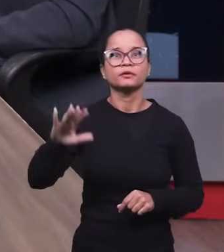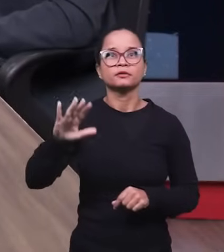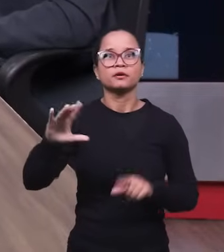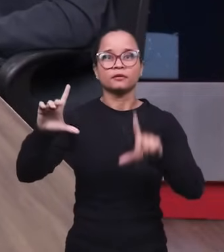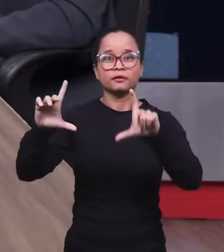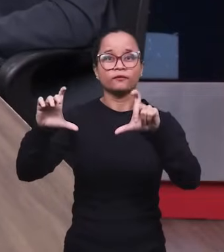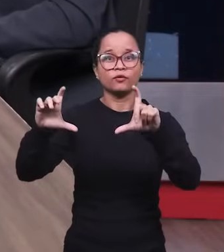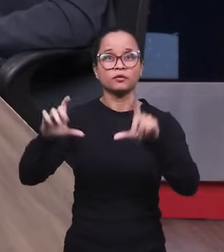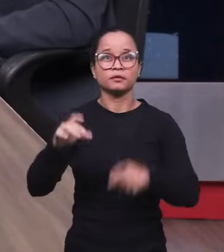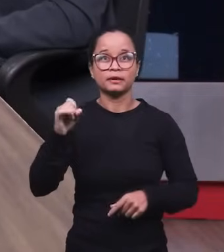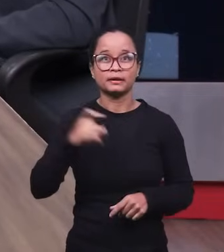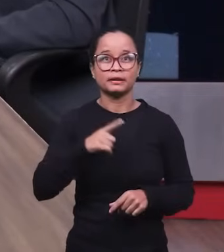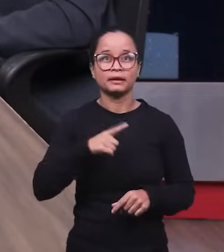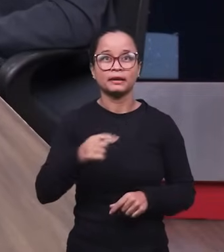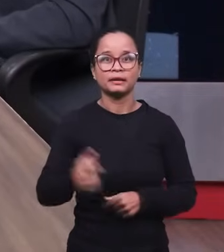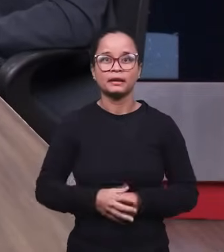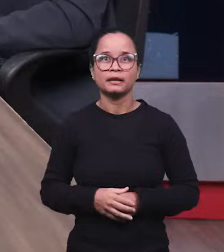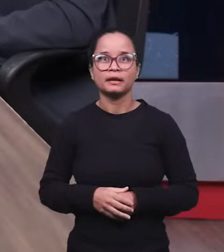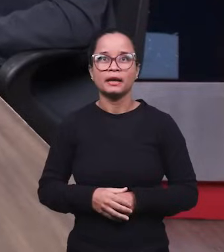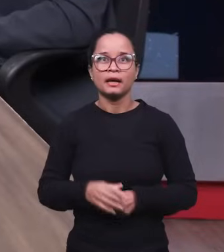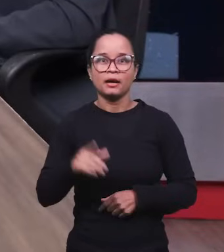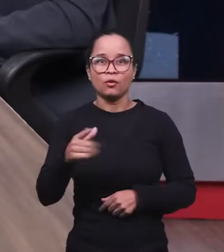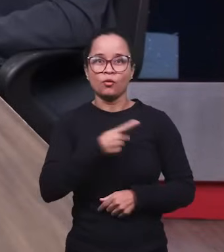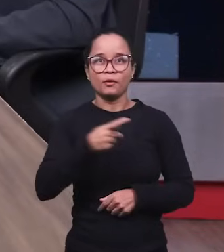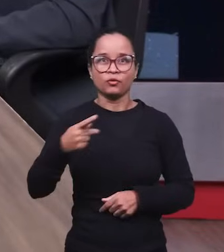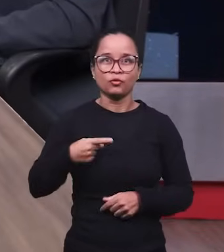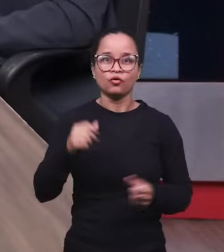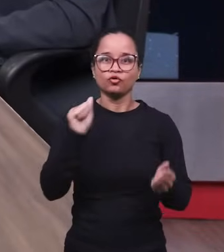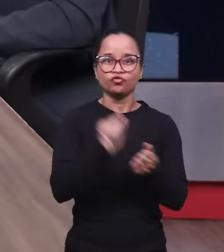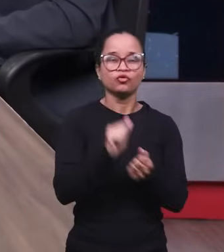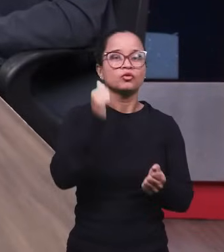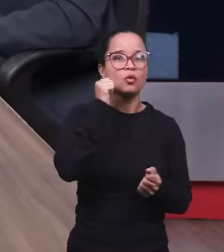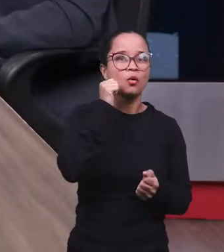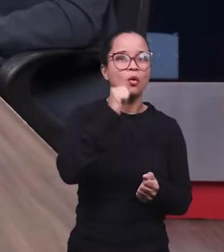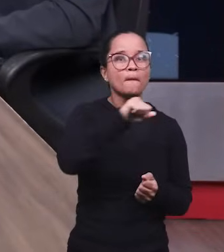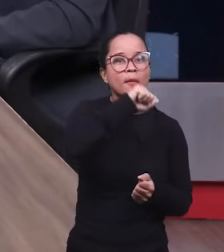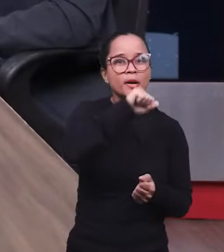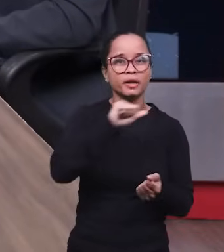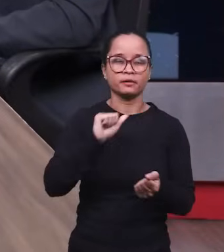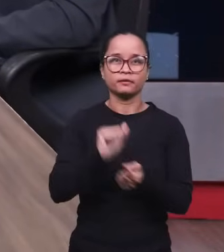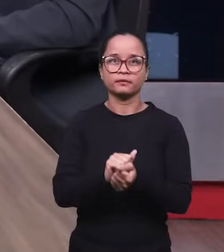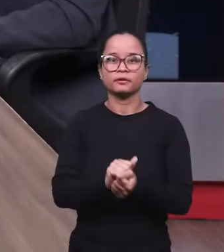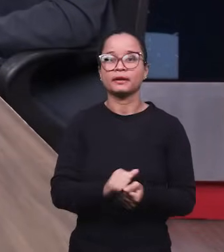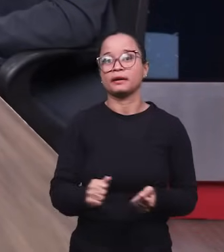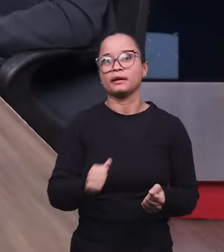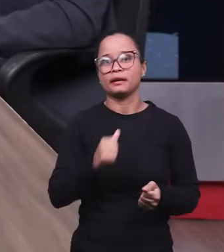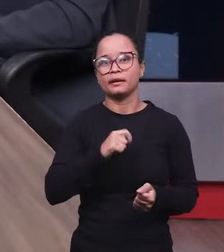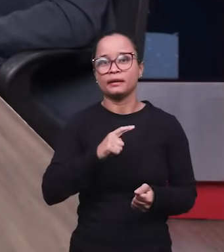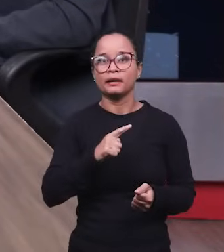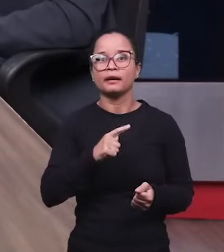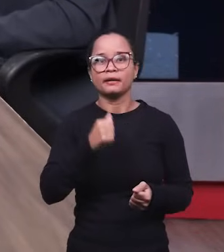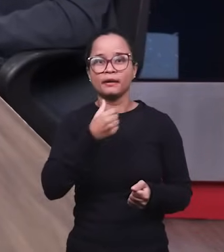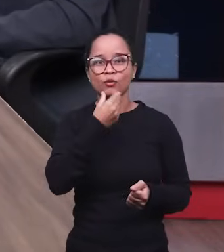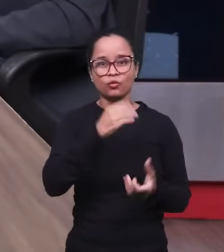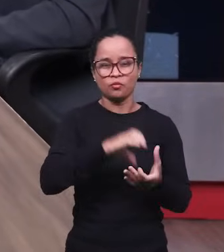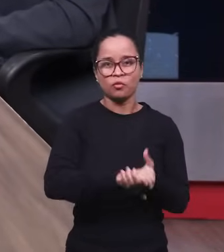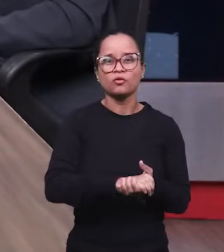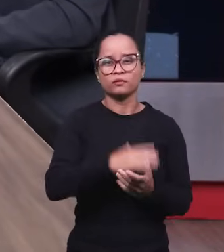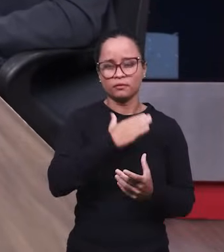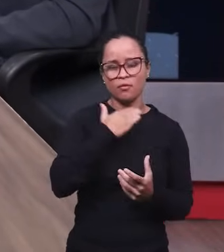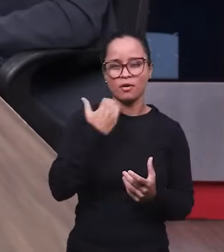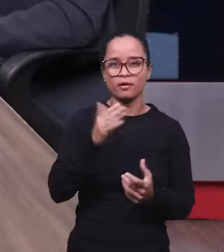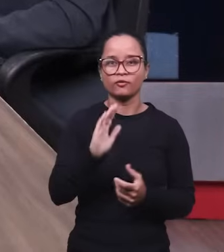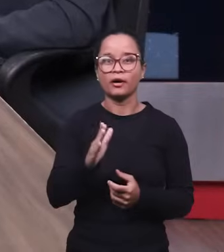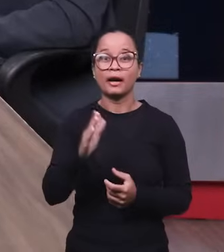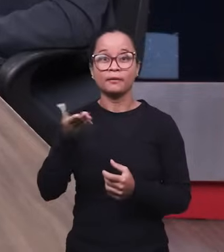Winner Makonga aqui, juntamente com a irmã Grace, né, que é mãe dele, ela é viúva do pastor Makonga Mobila, né, que faleceu há pouco tempo,